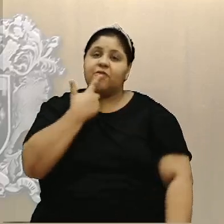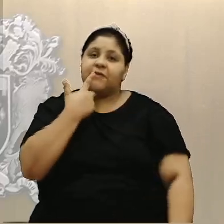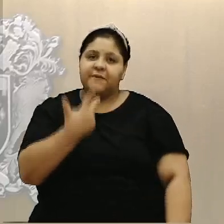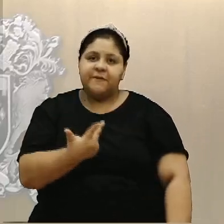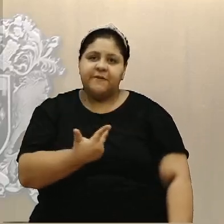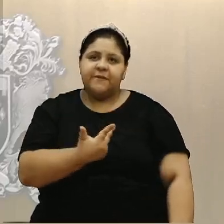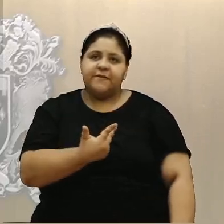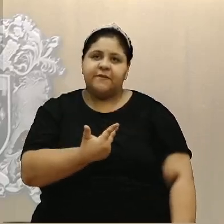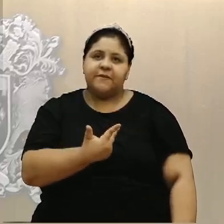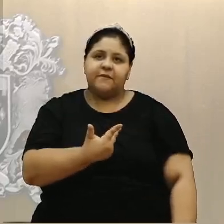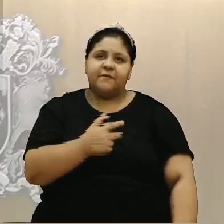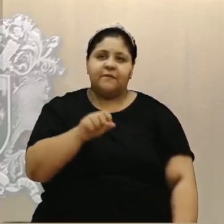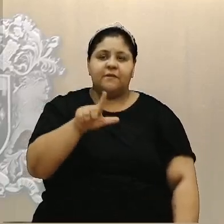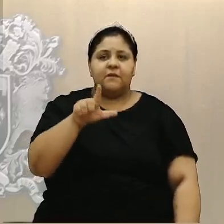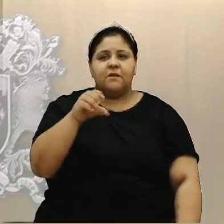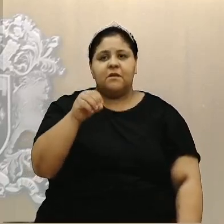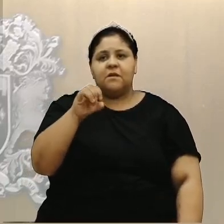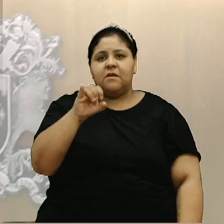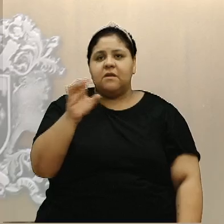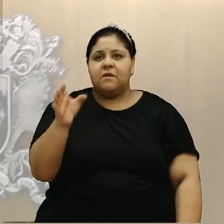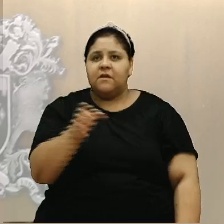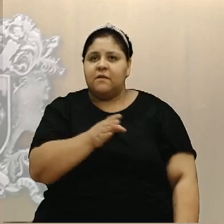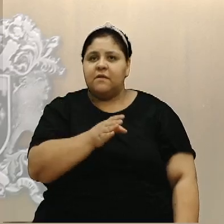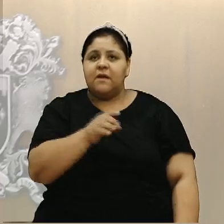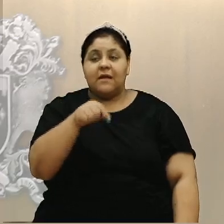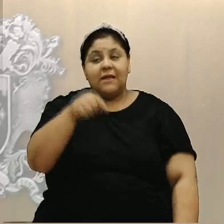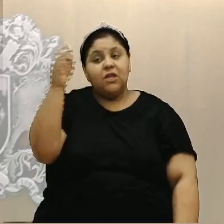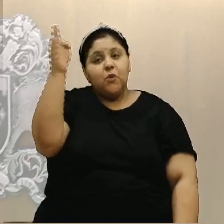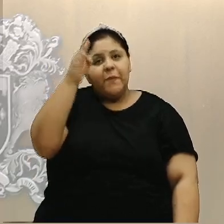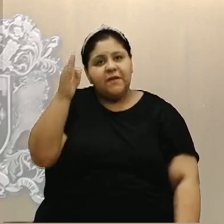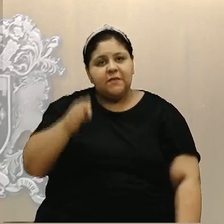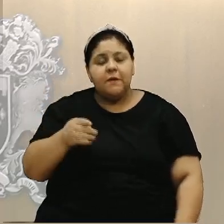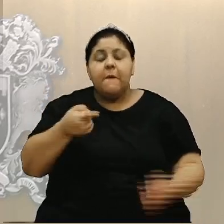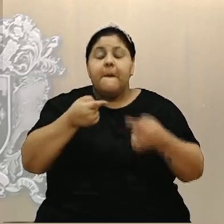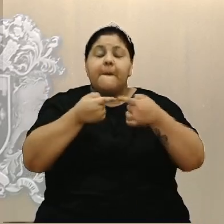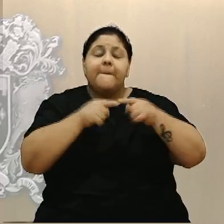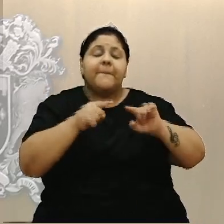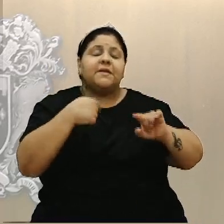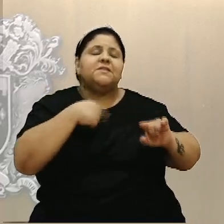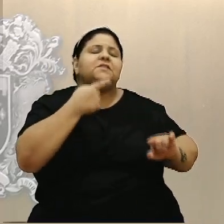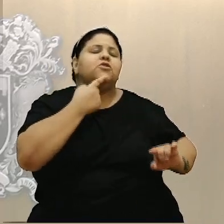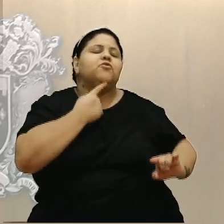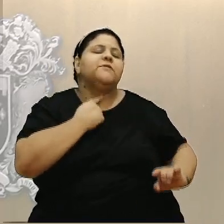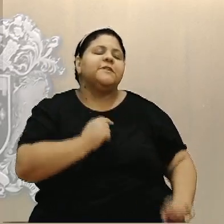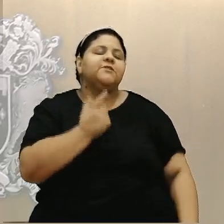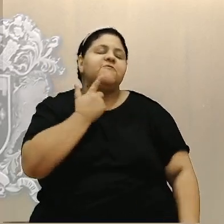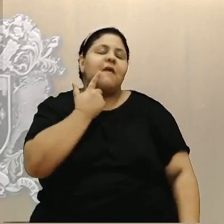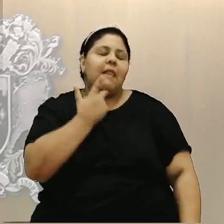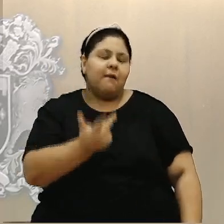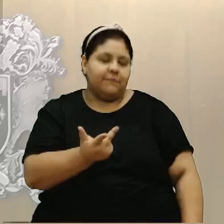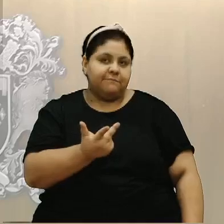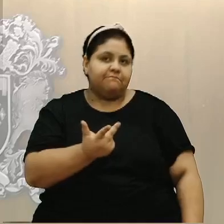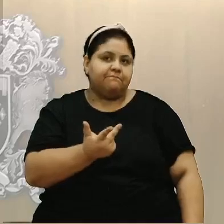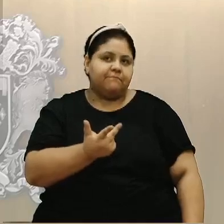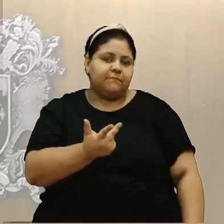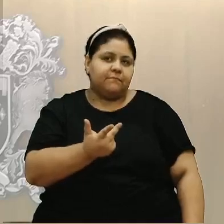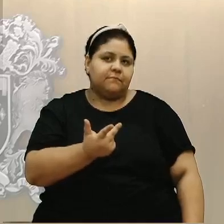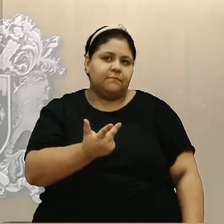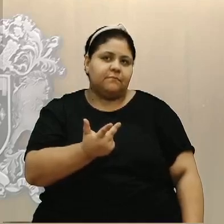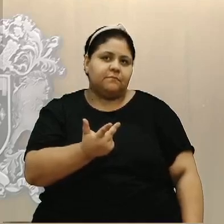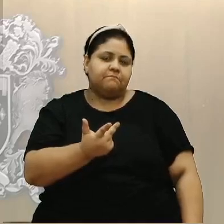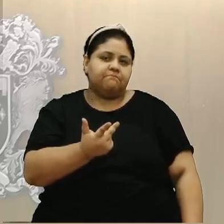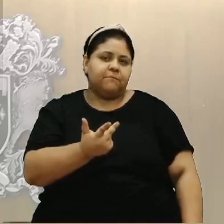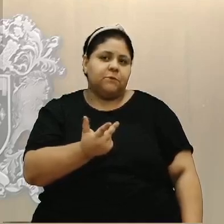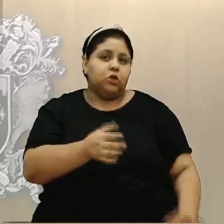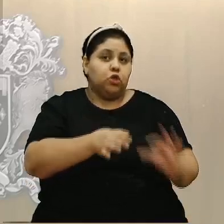por Elaine de Avelar Marques no Brasil. Mas eu gostaria de contar, entremeada a esta